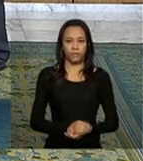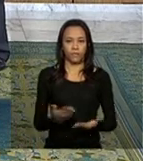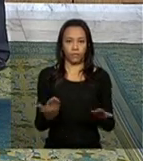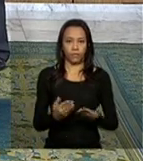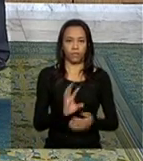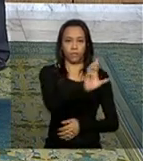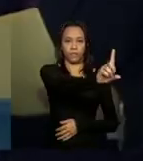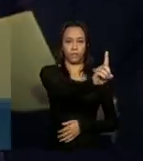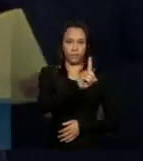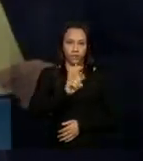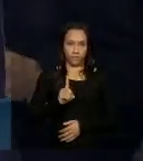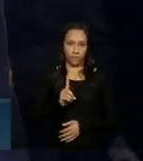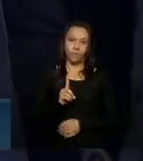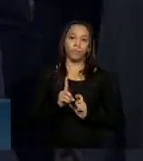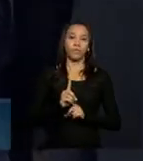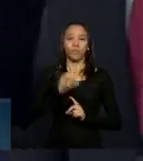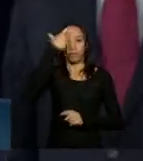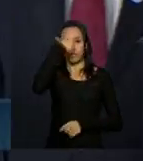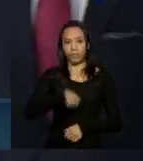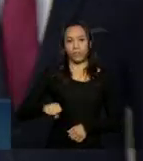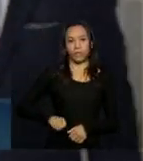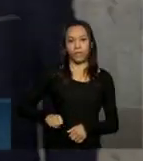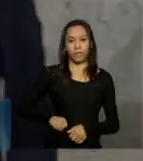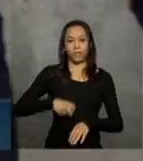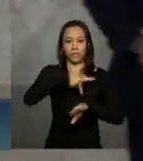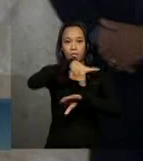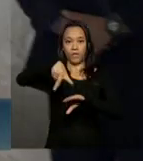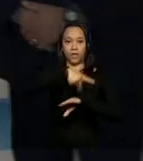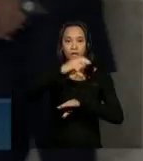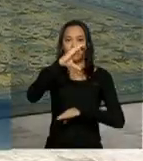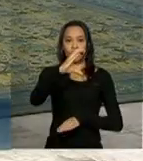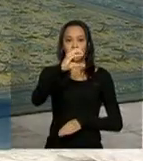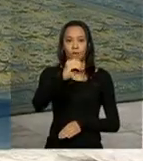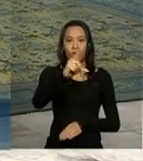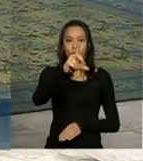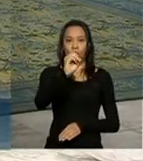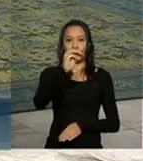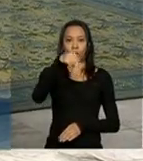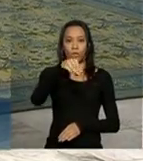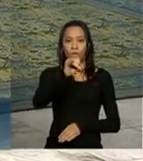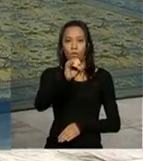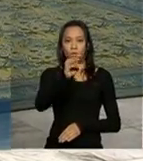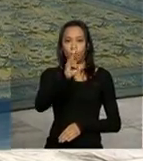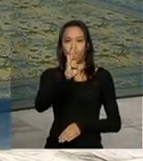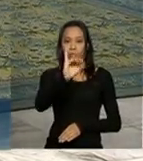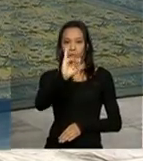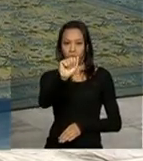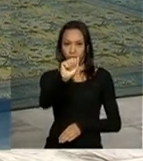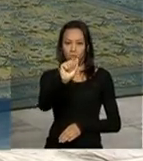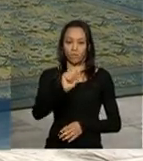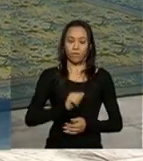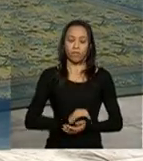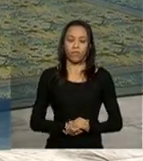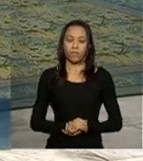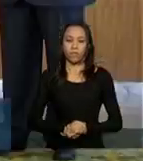Embaixadora da República da Colômbia, Patrícia Santa Maria.